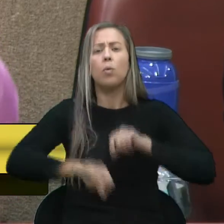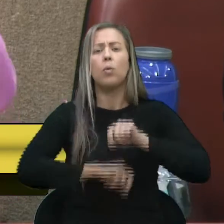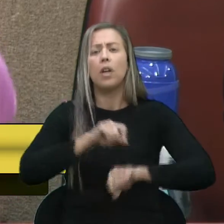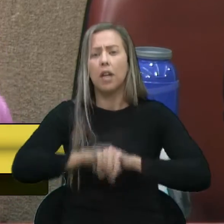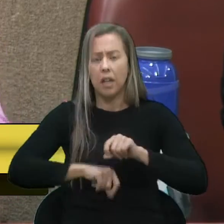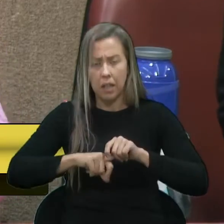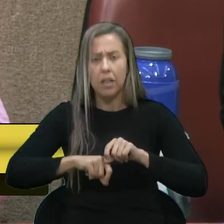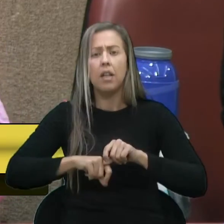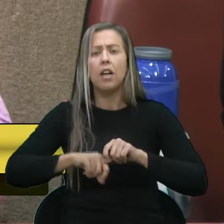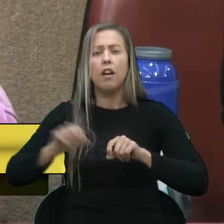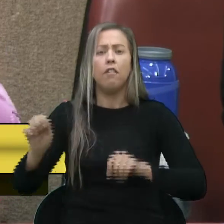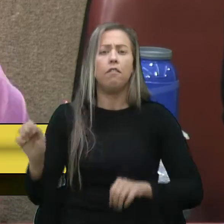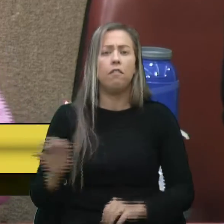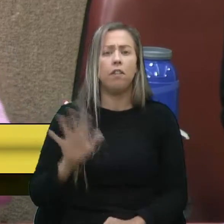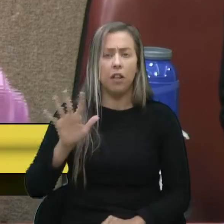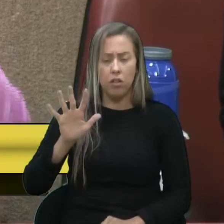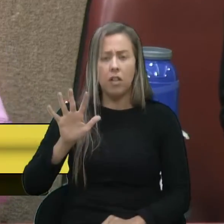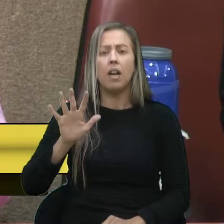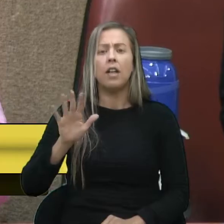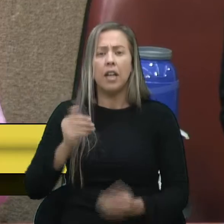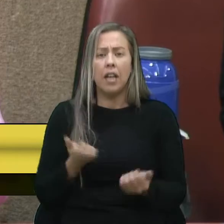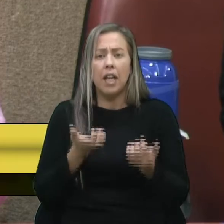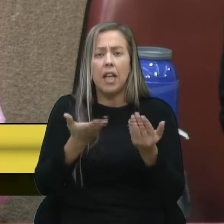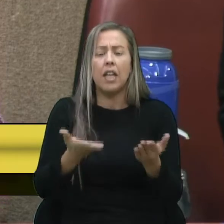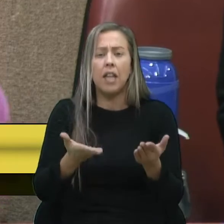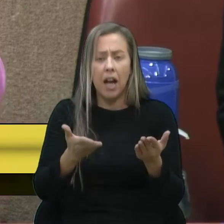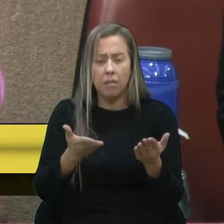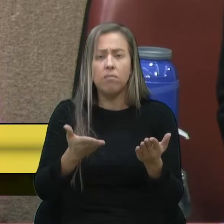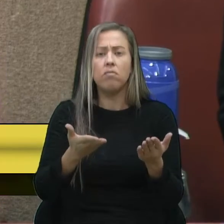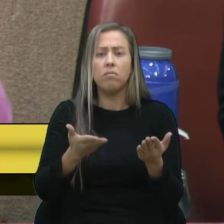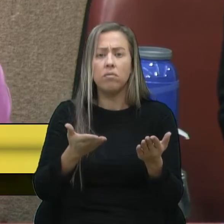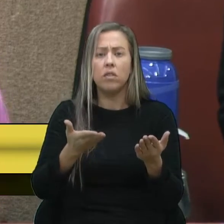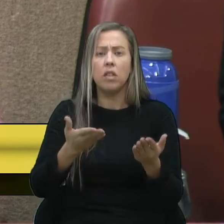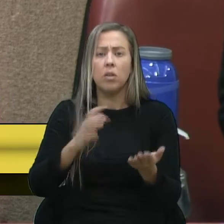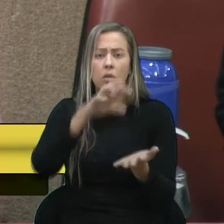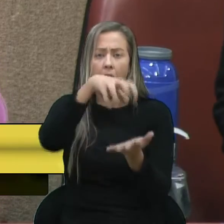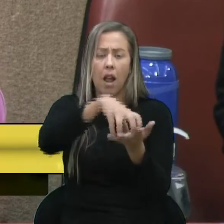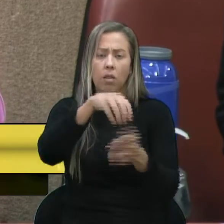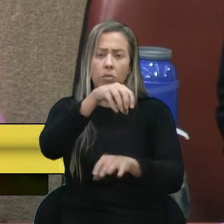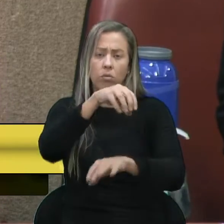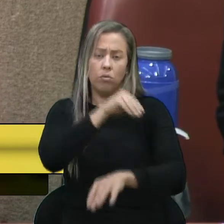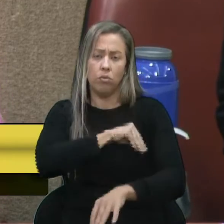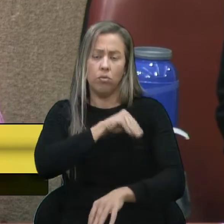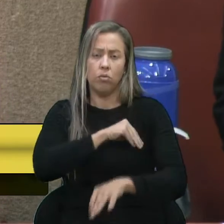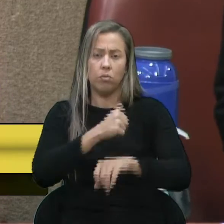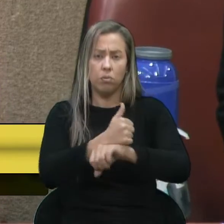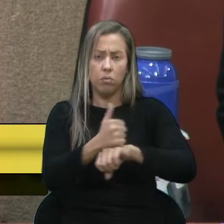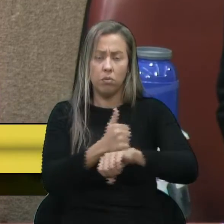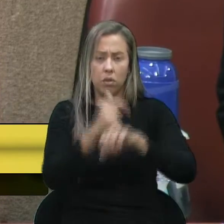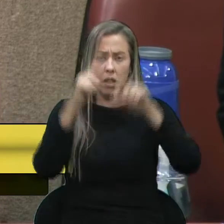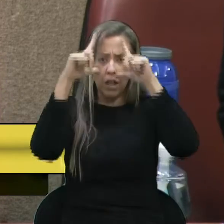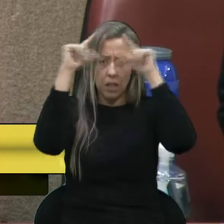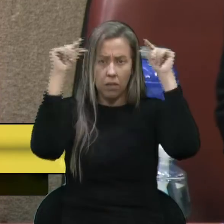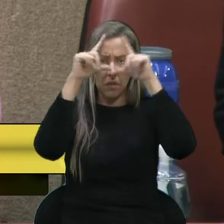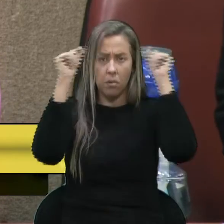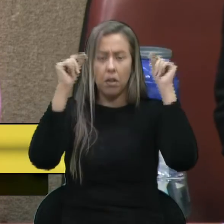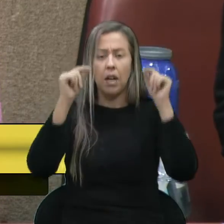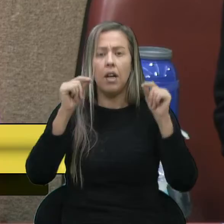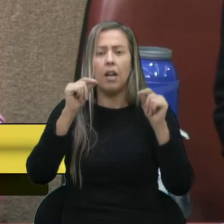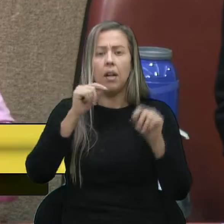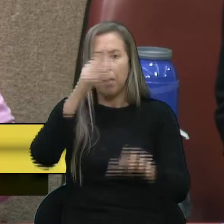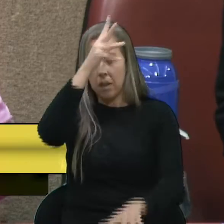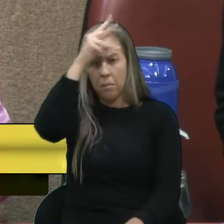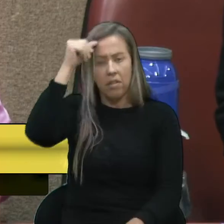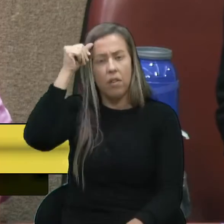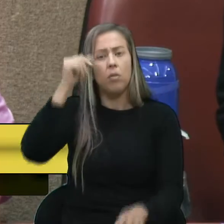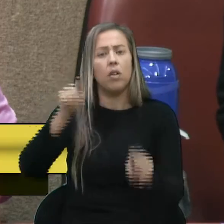de valorizar e coroar uma pauta que é do piso salarial para os profissionais de enfermagem da rede pública e